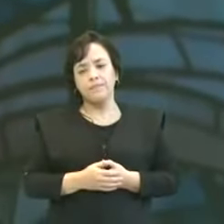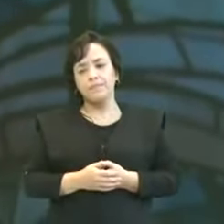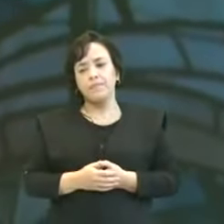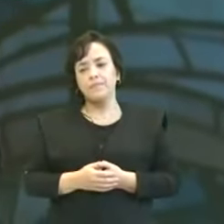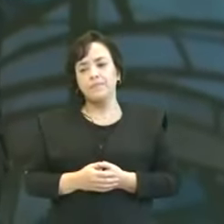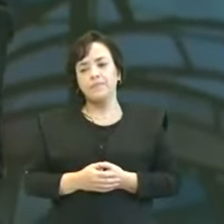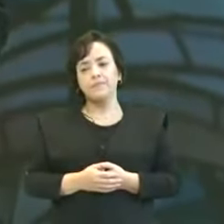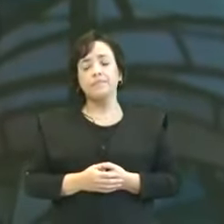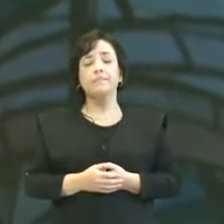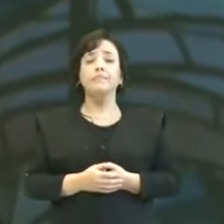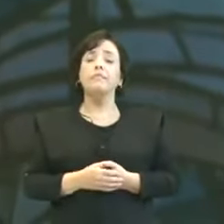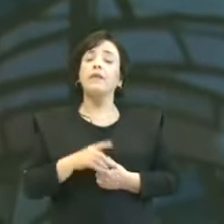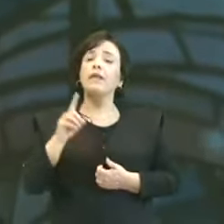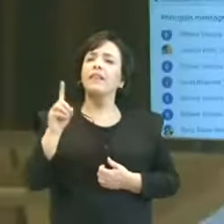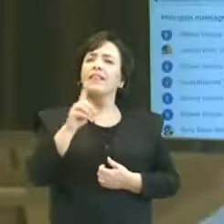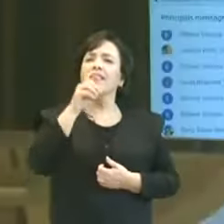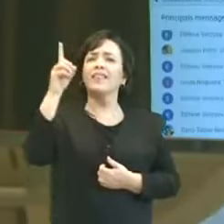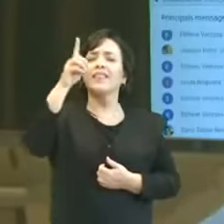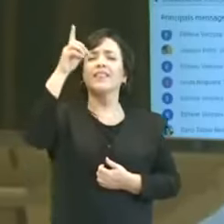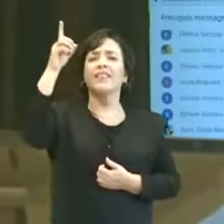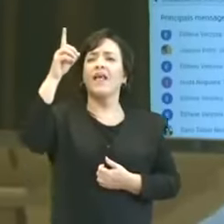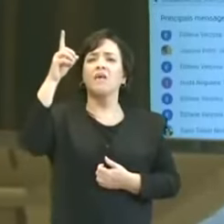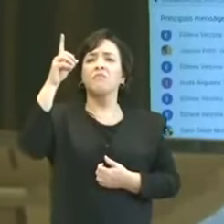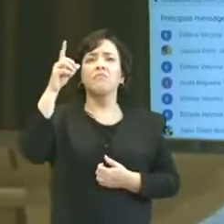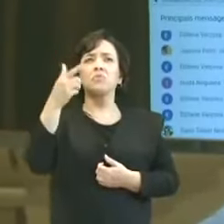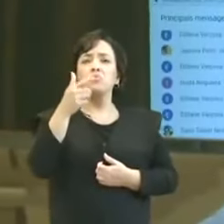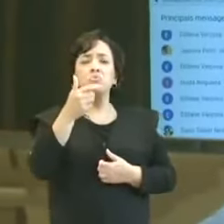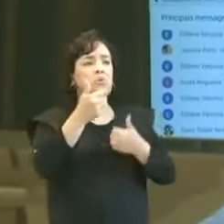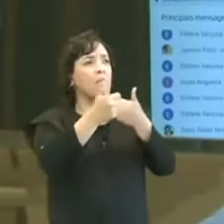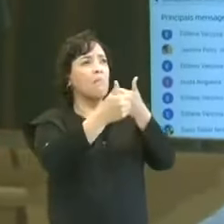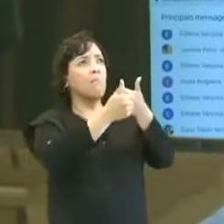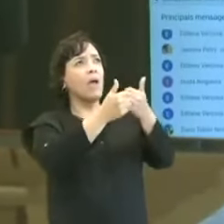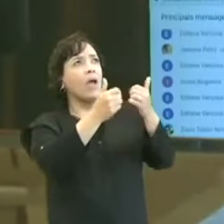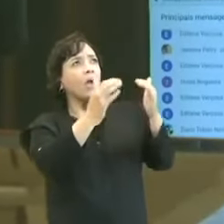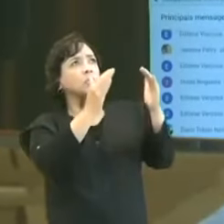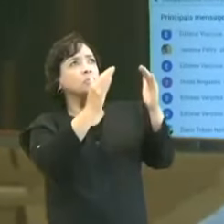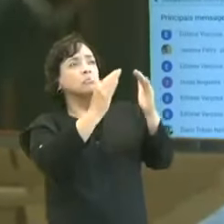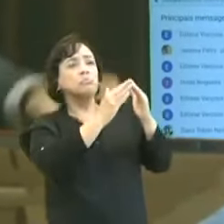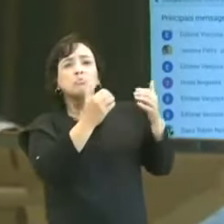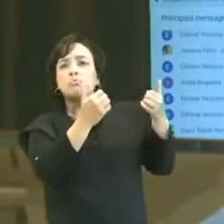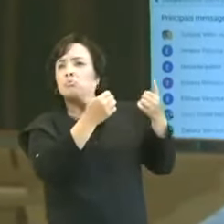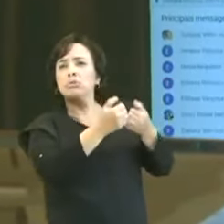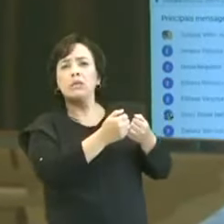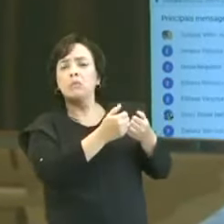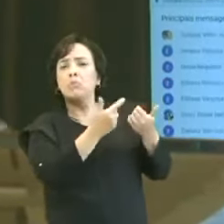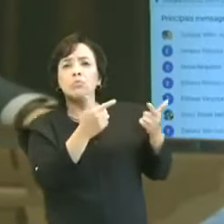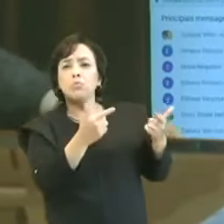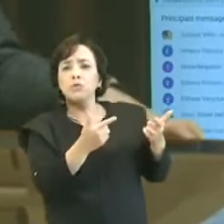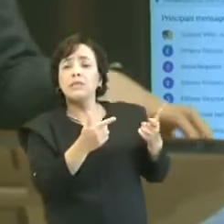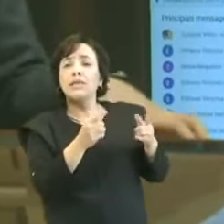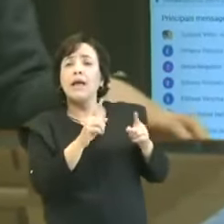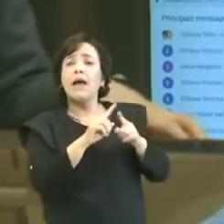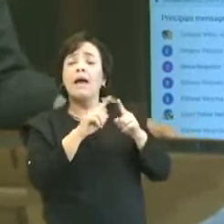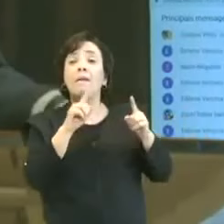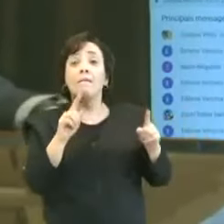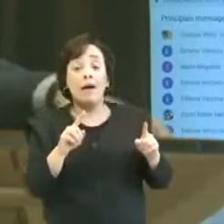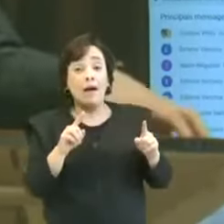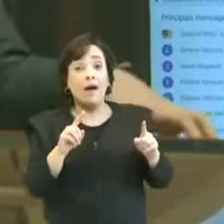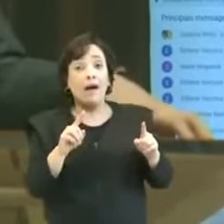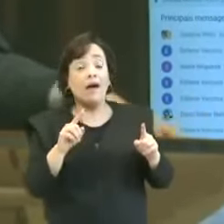porque Davi não está perto do templo, da casa de Deus, mas ele podia entender. Se eu estiver